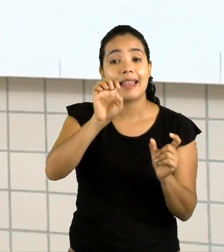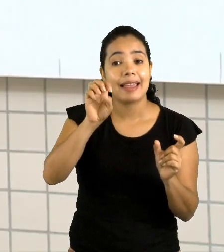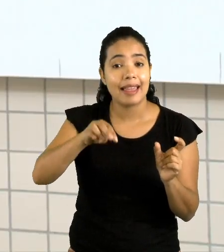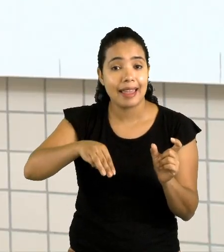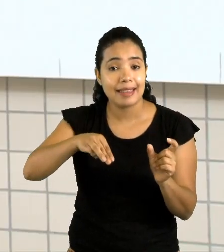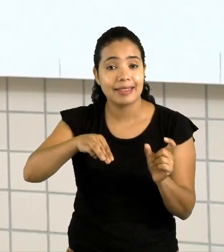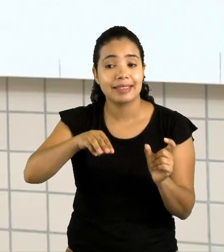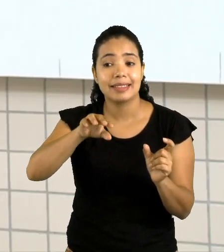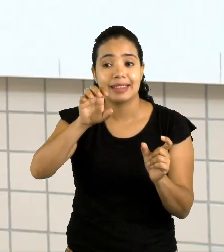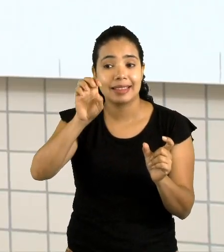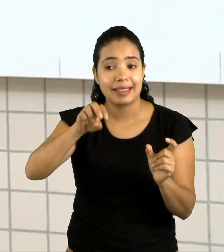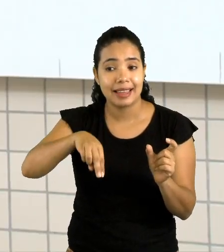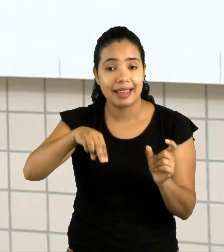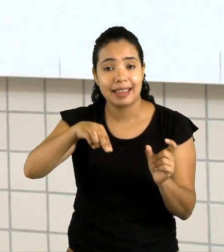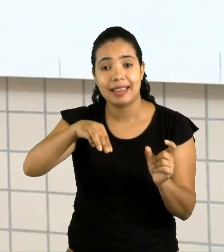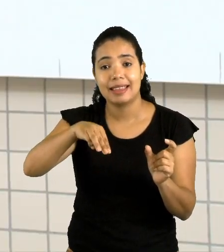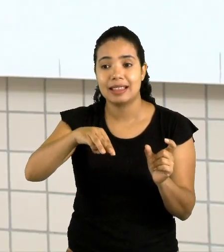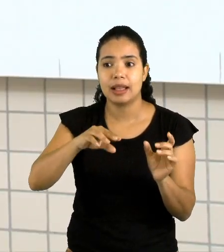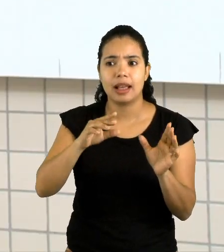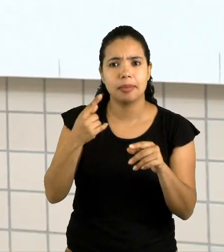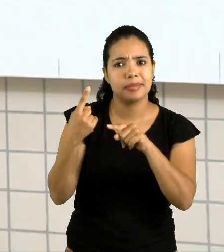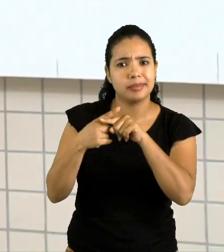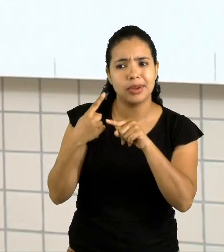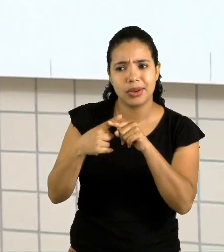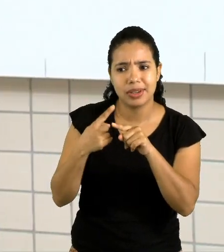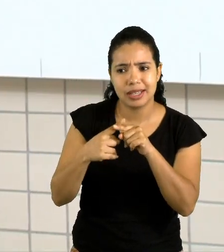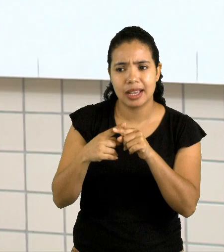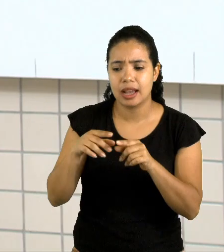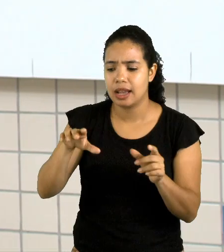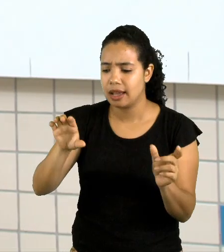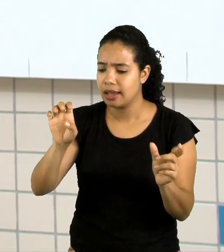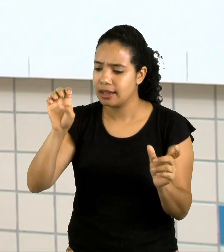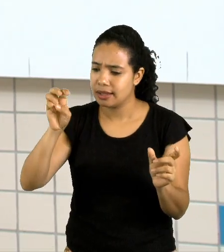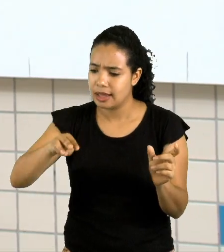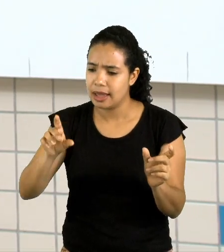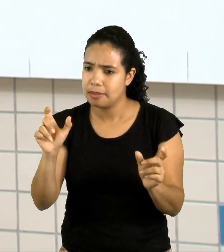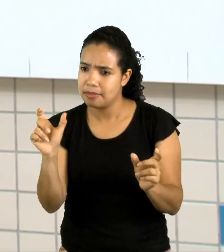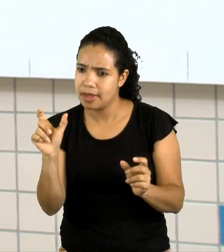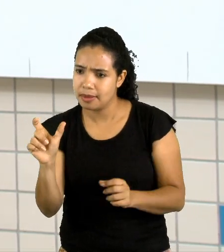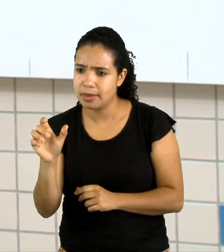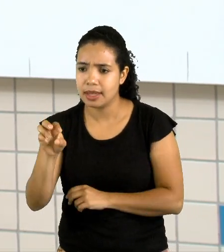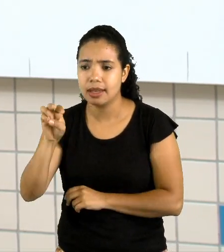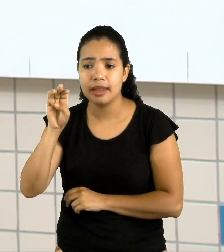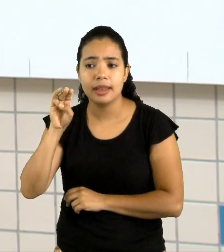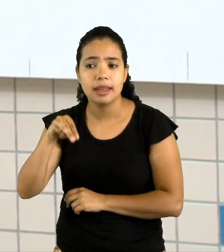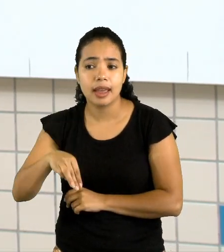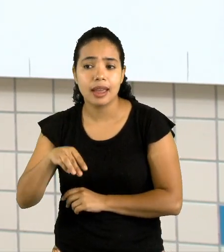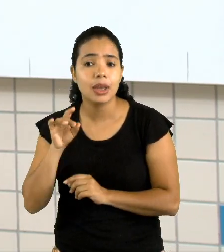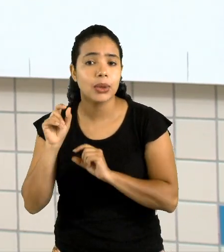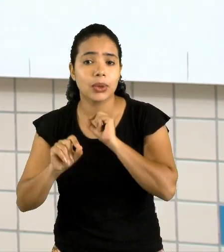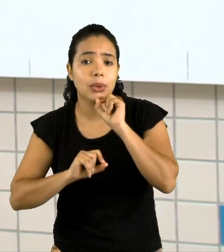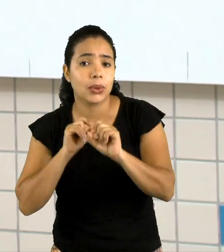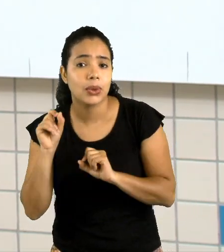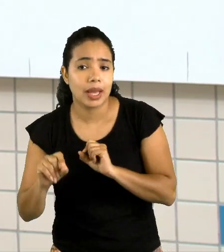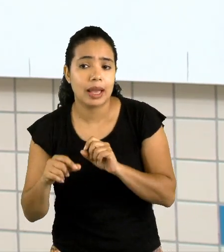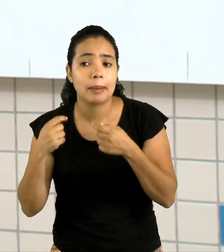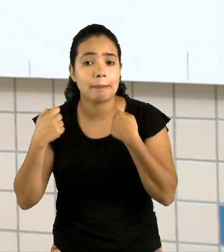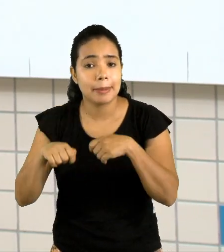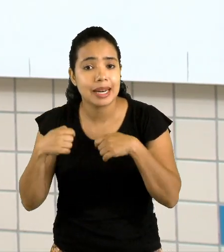Perfeito, Fava, perfeito. Porque em aqui, ó, em o quê? Em também precisa de